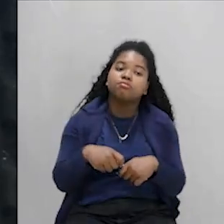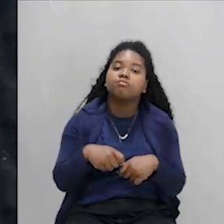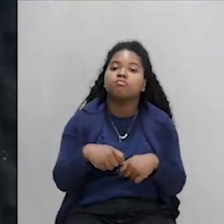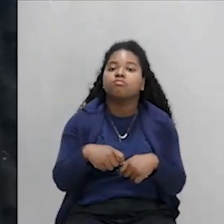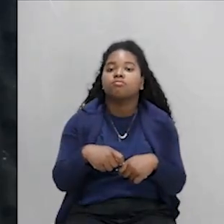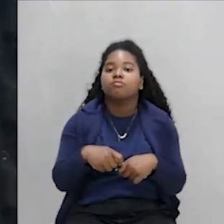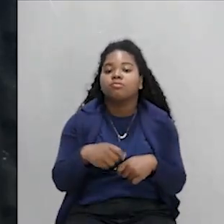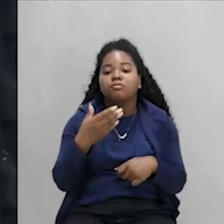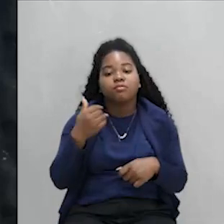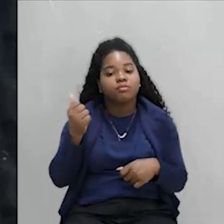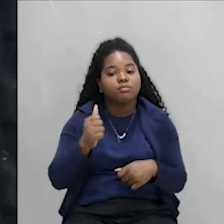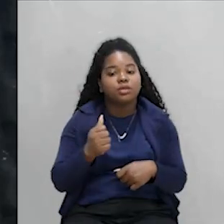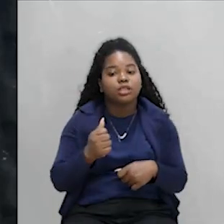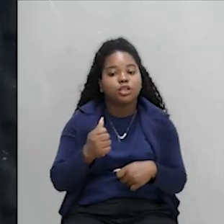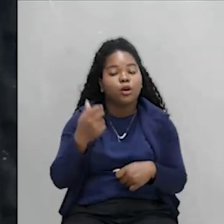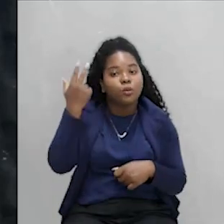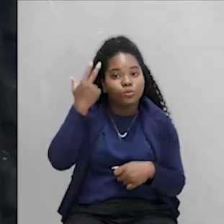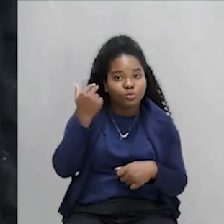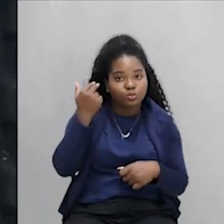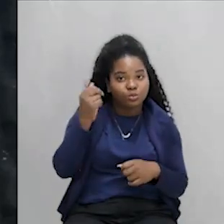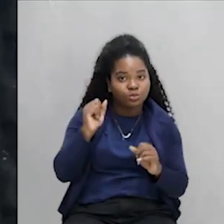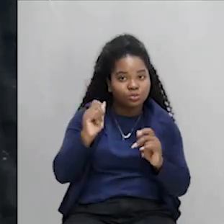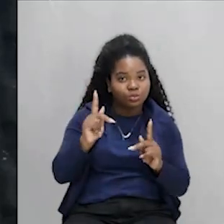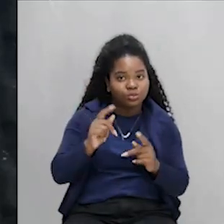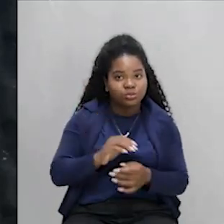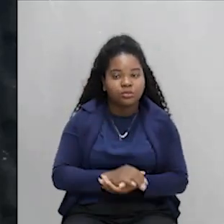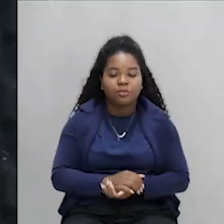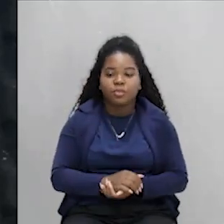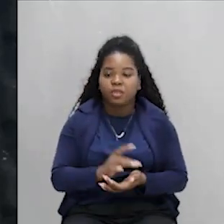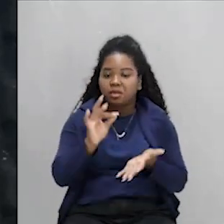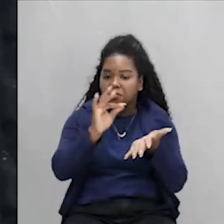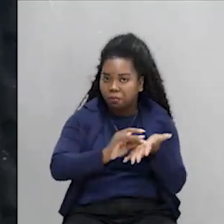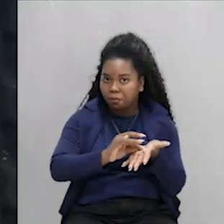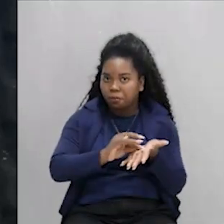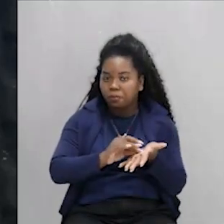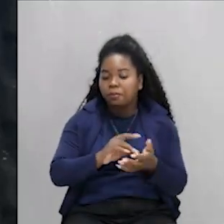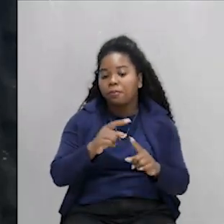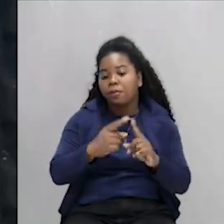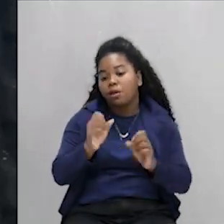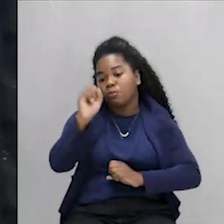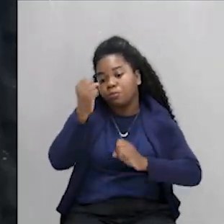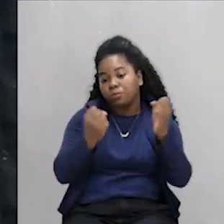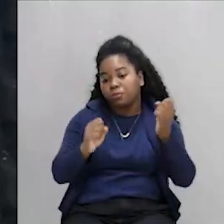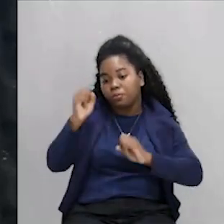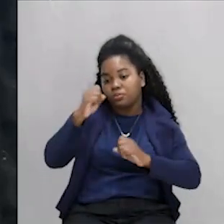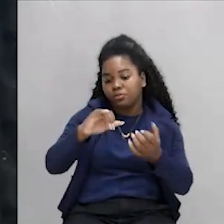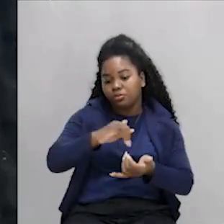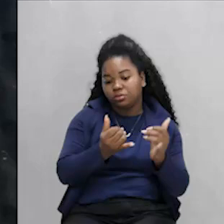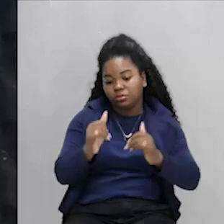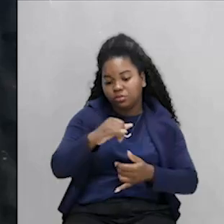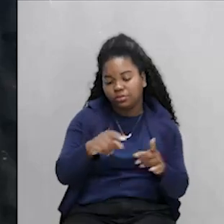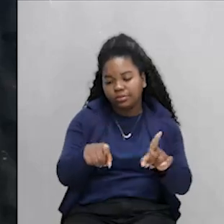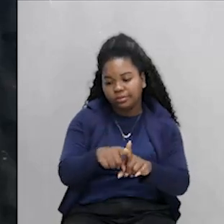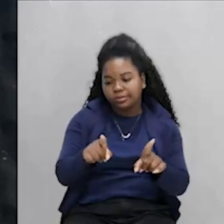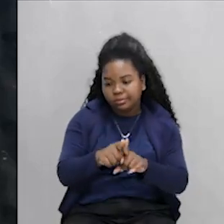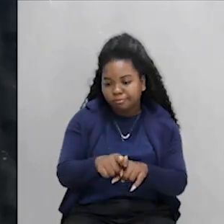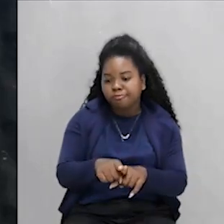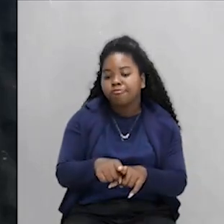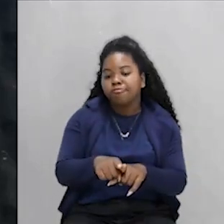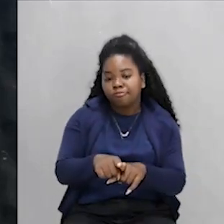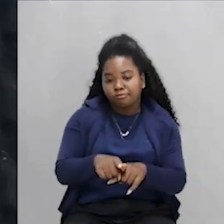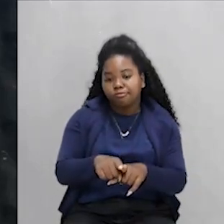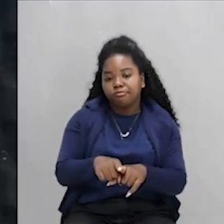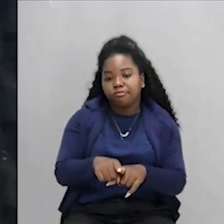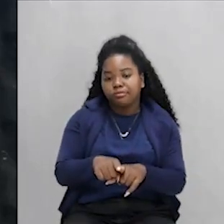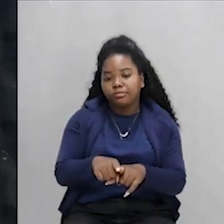melhor o original certo mas a indústria né e a química ela vem aqui uma